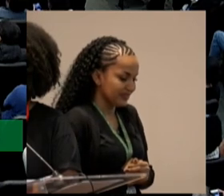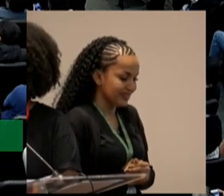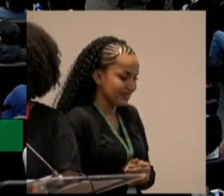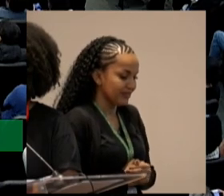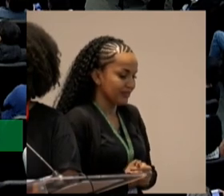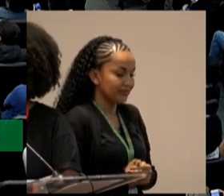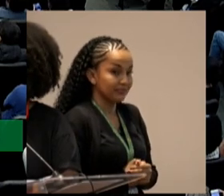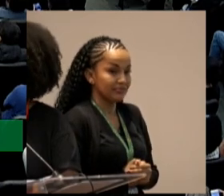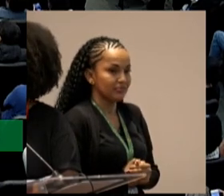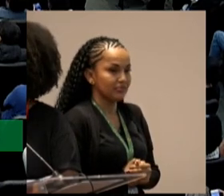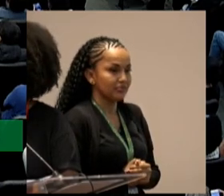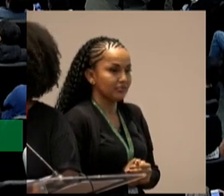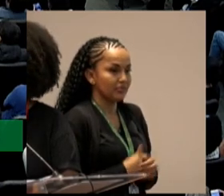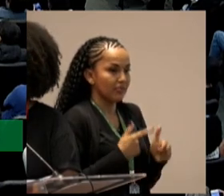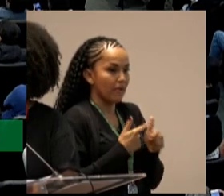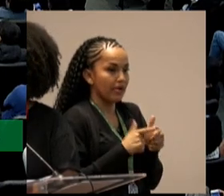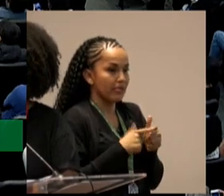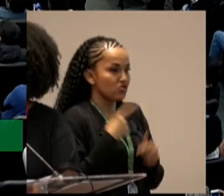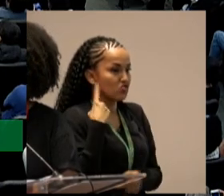hoje.